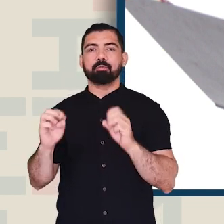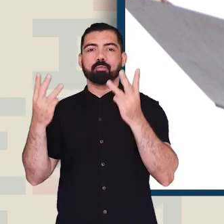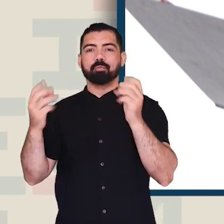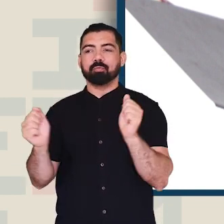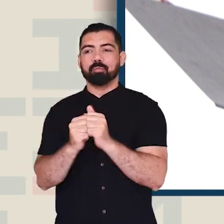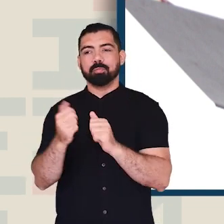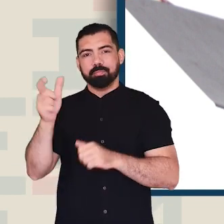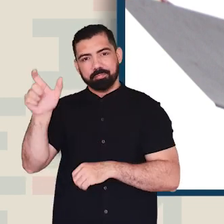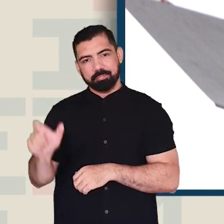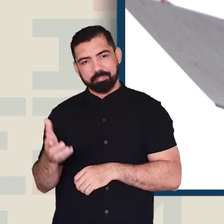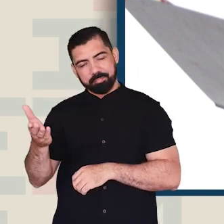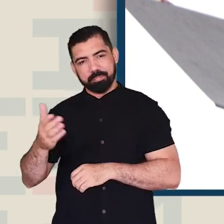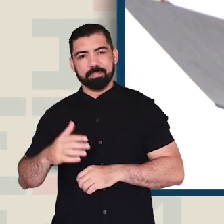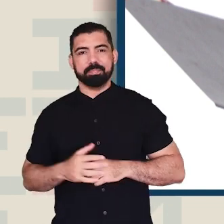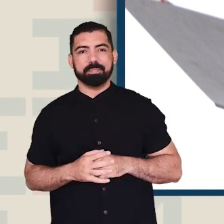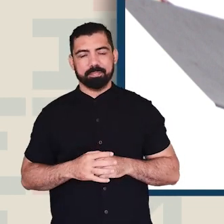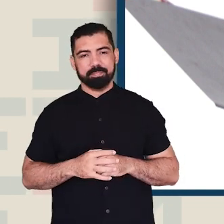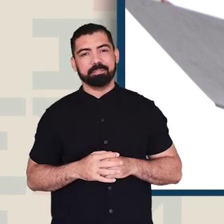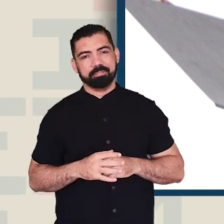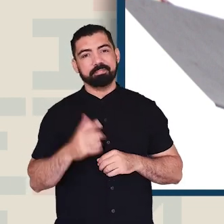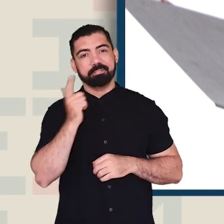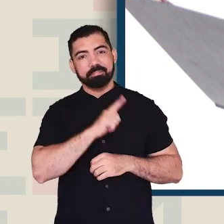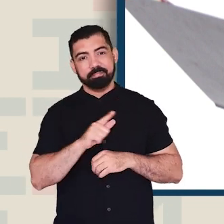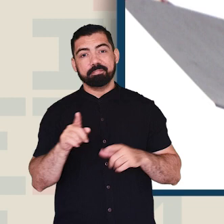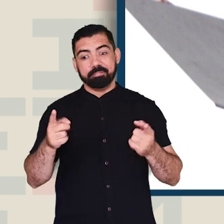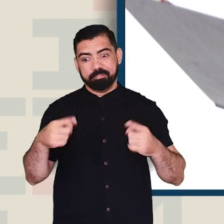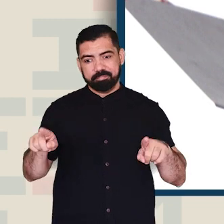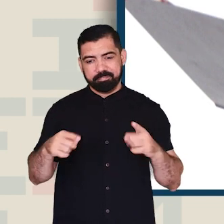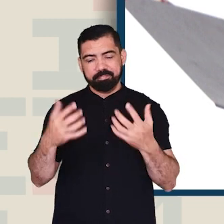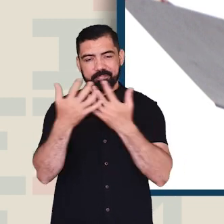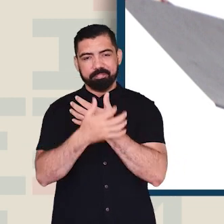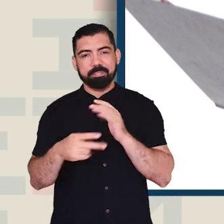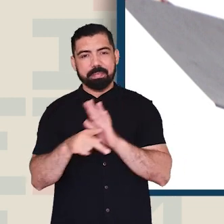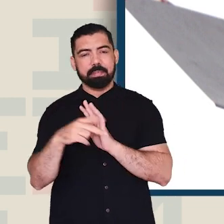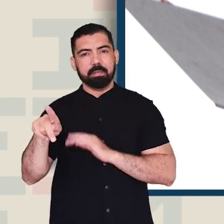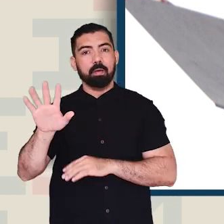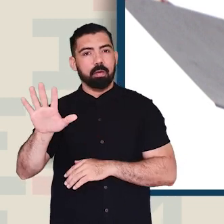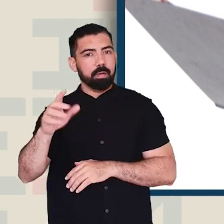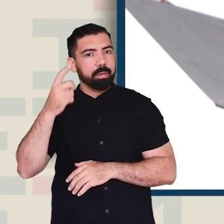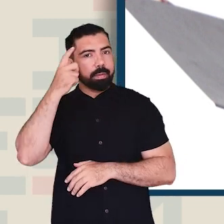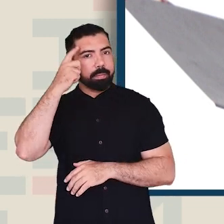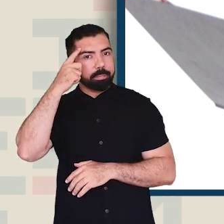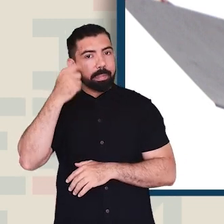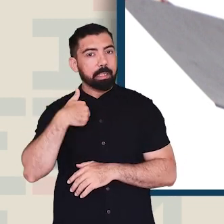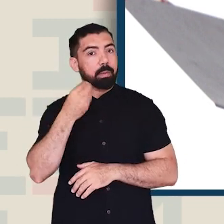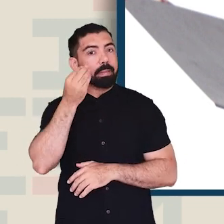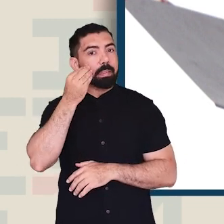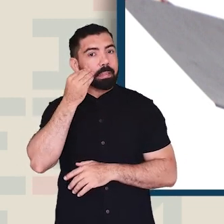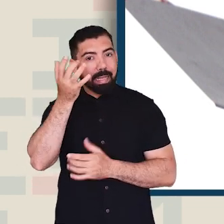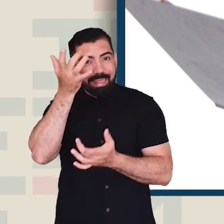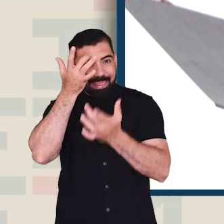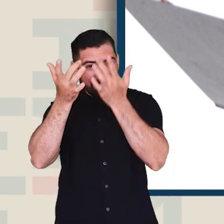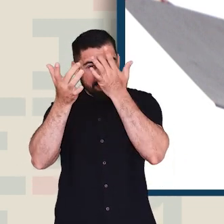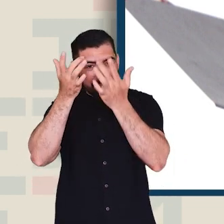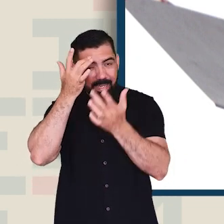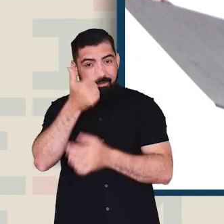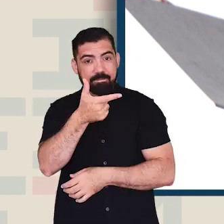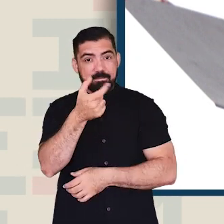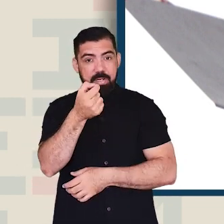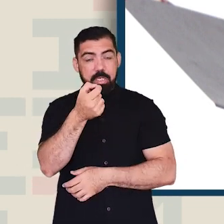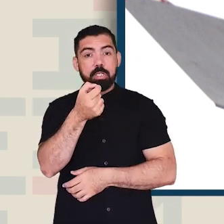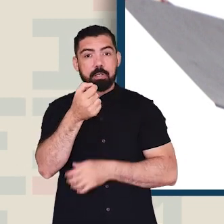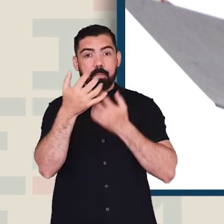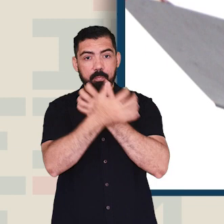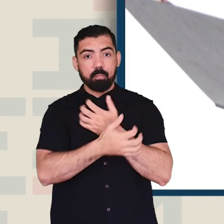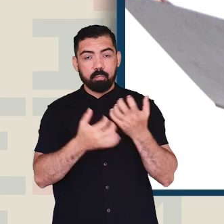né? Ter como tocar as músicas, né? Imagine se eu fosse tentar decorar 20 músicas em 3 dias, 2